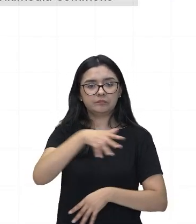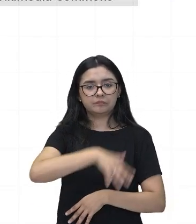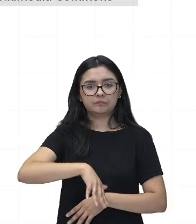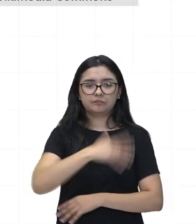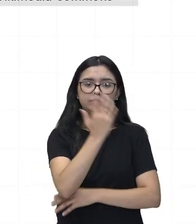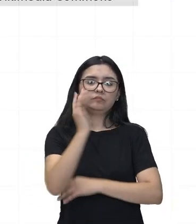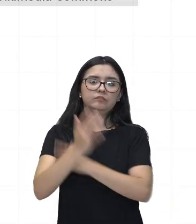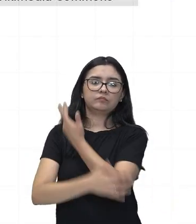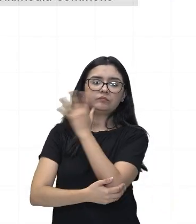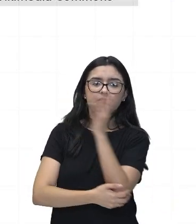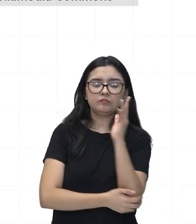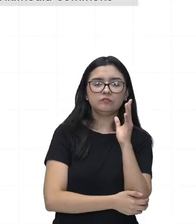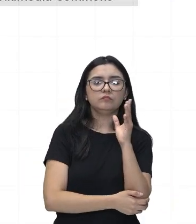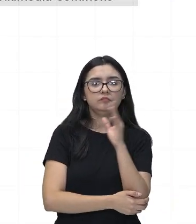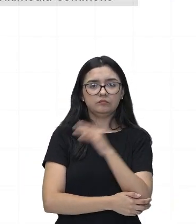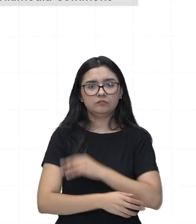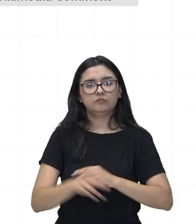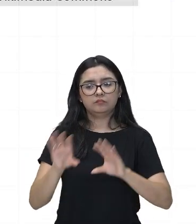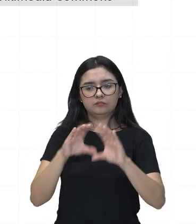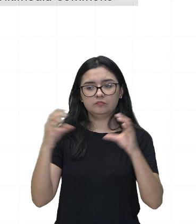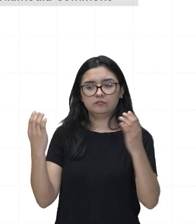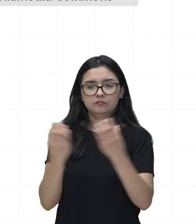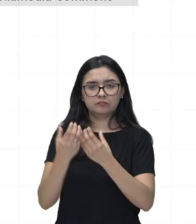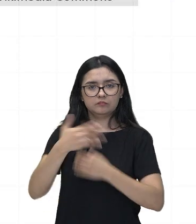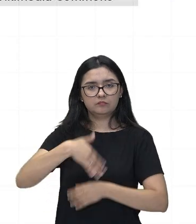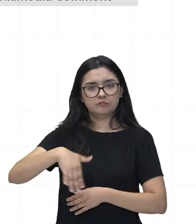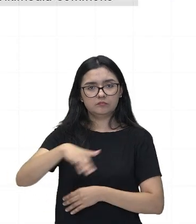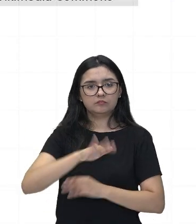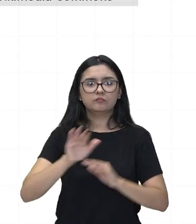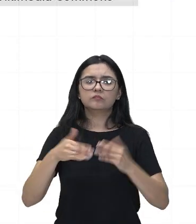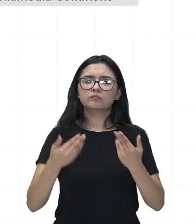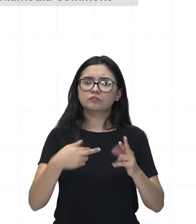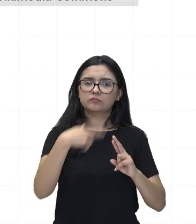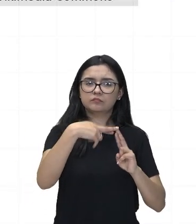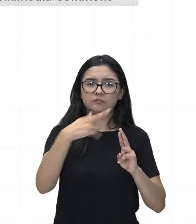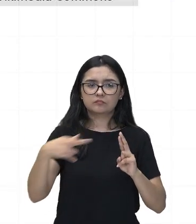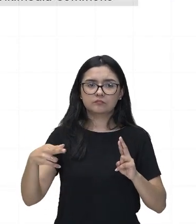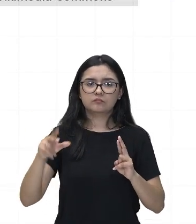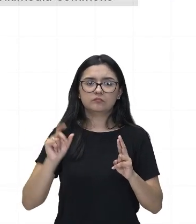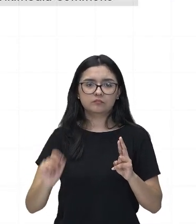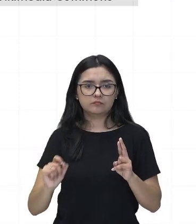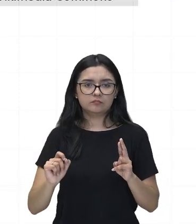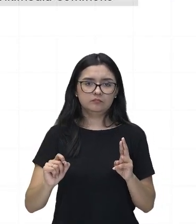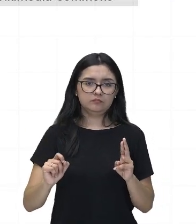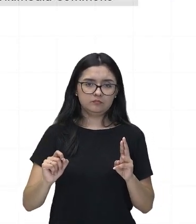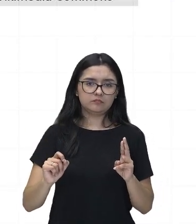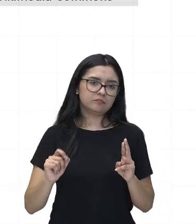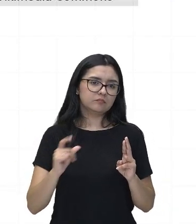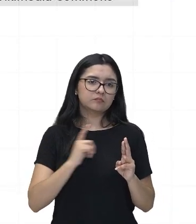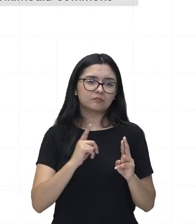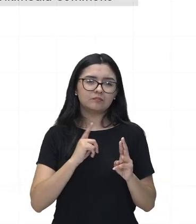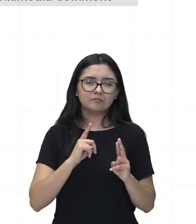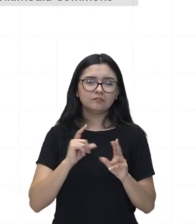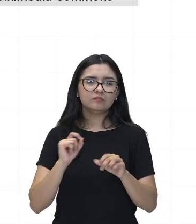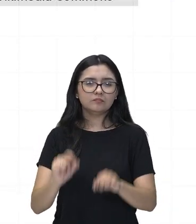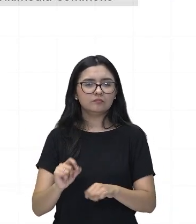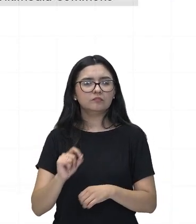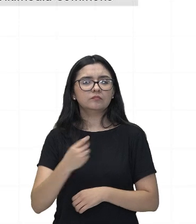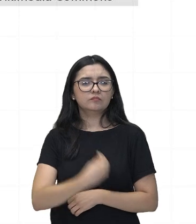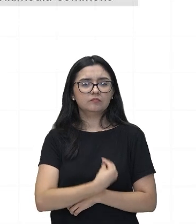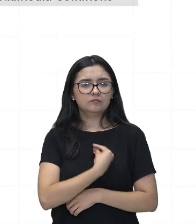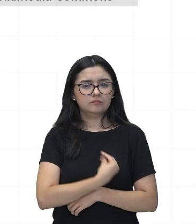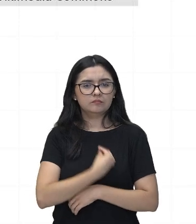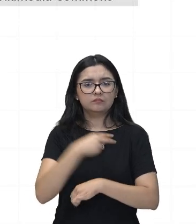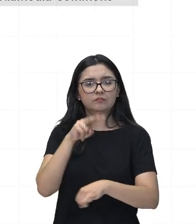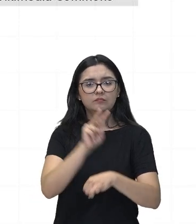em que vivem suas comunidades. Nessas religiões, há o cuidado com a vida e